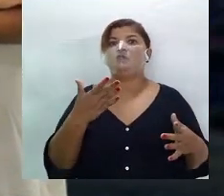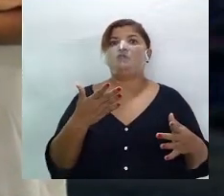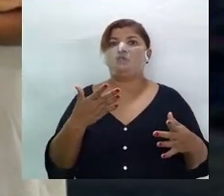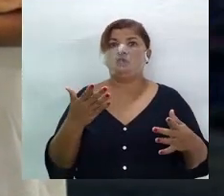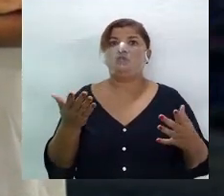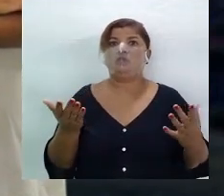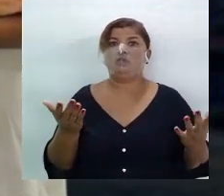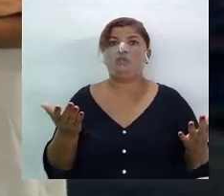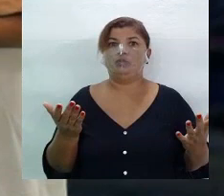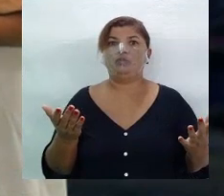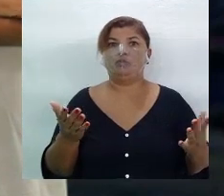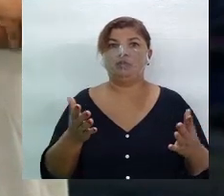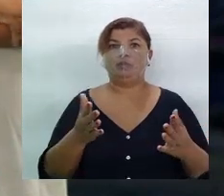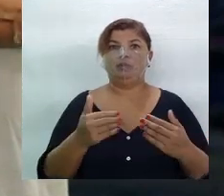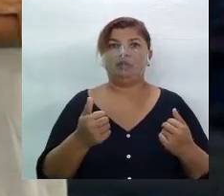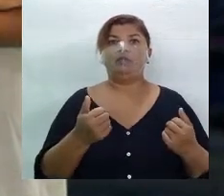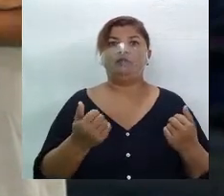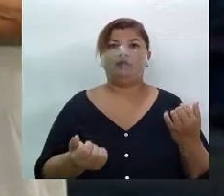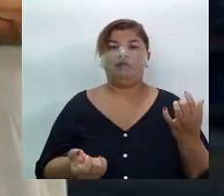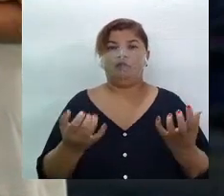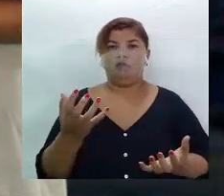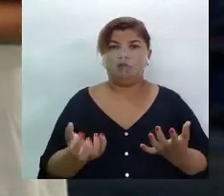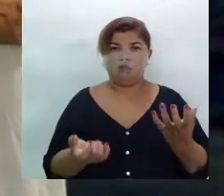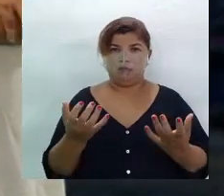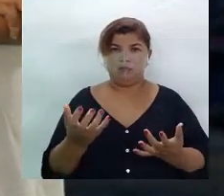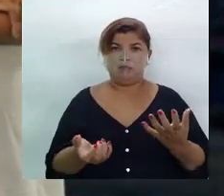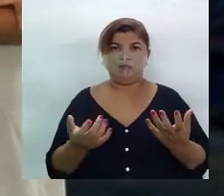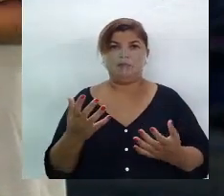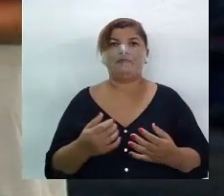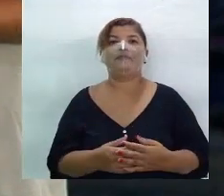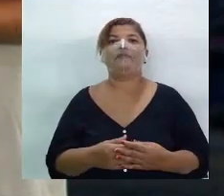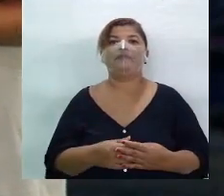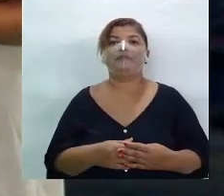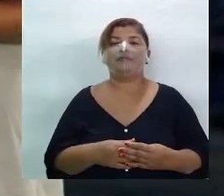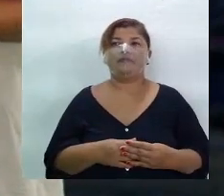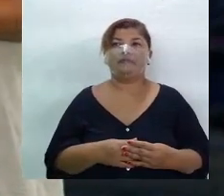você pedindo fogo, né? Então,